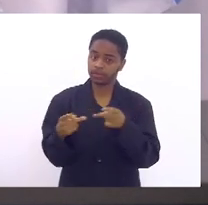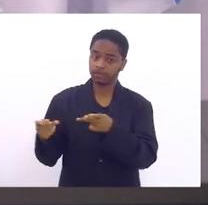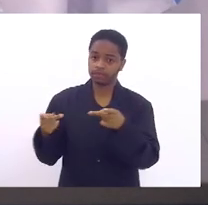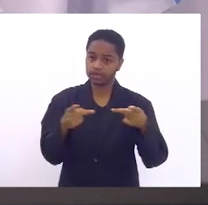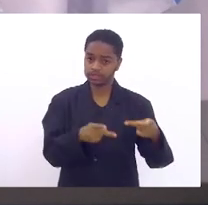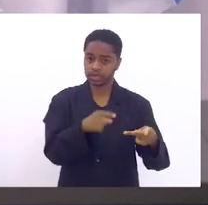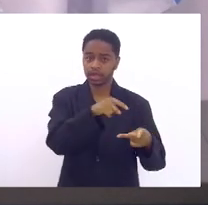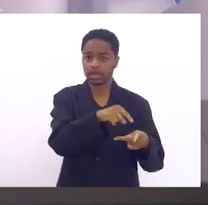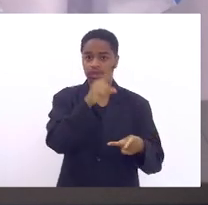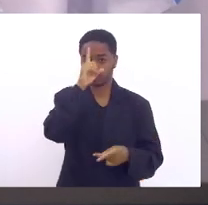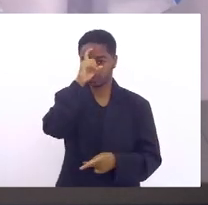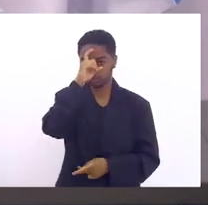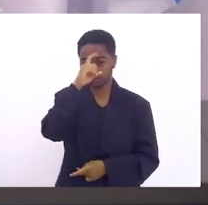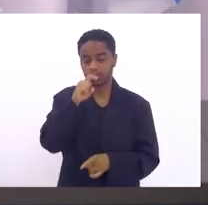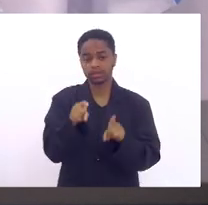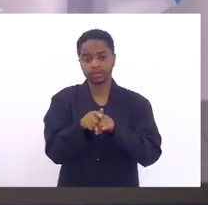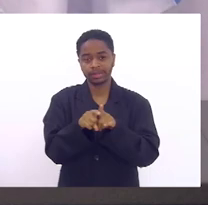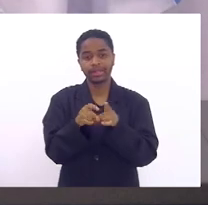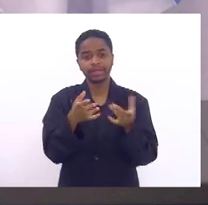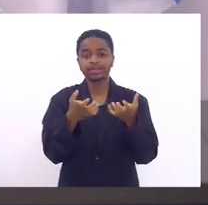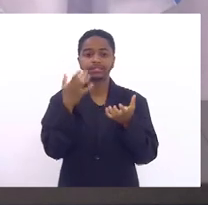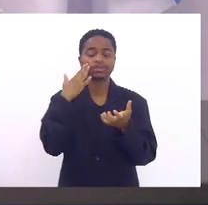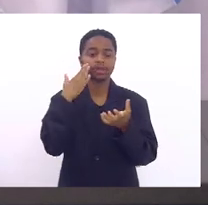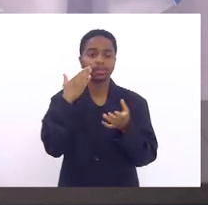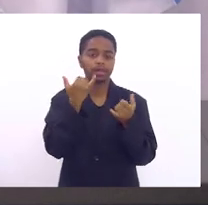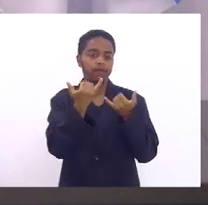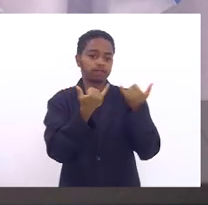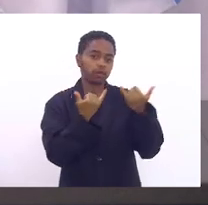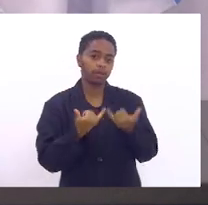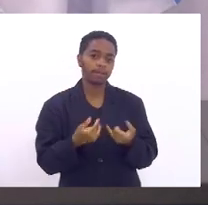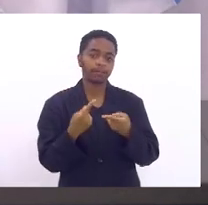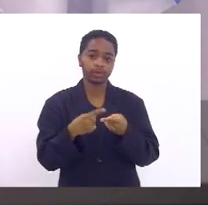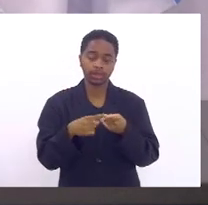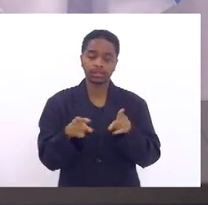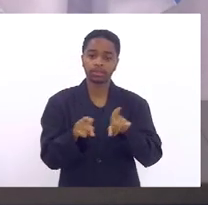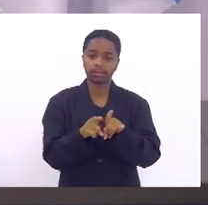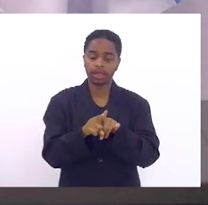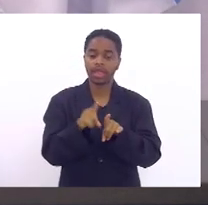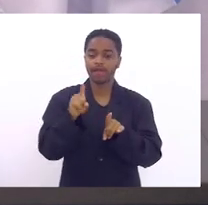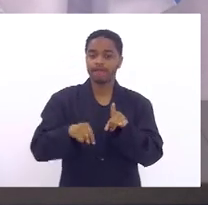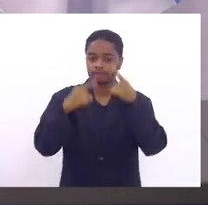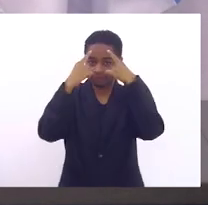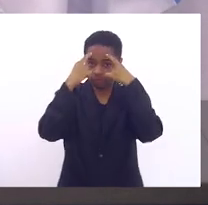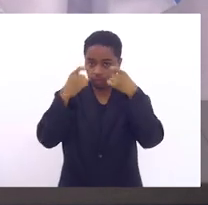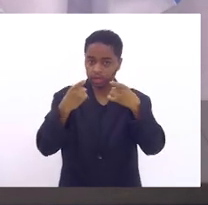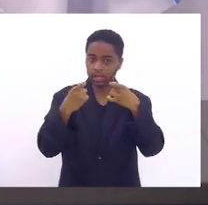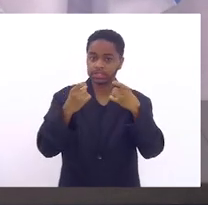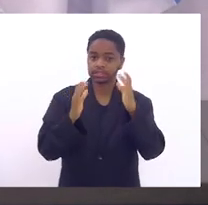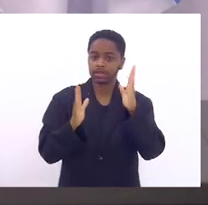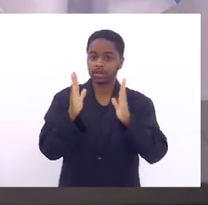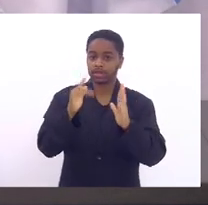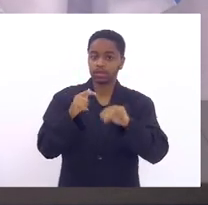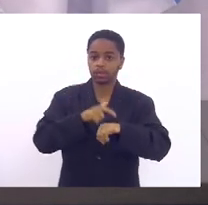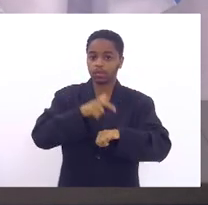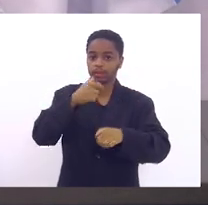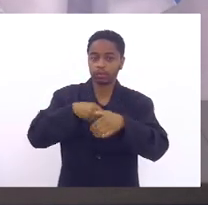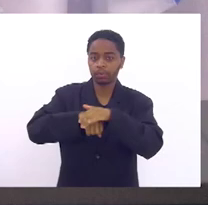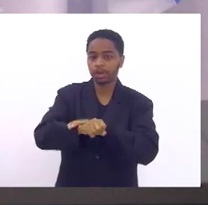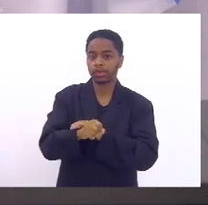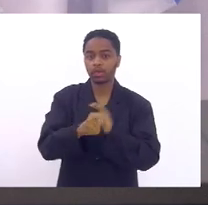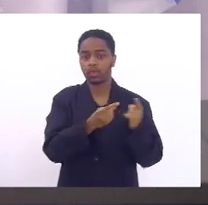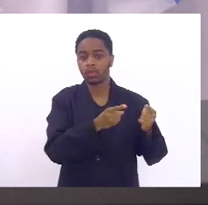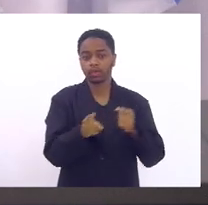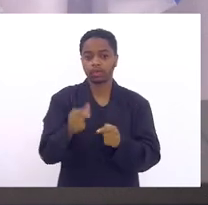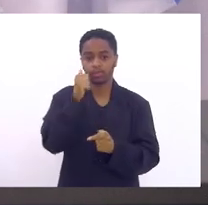eh de respaldo né porque não deixa de ser uma violência obstétrica também essa violência contra a mulher